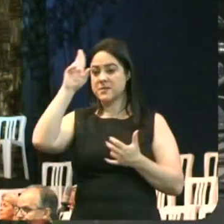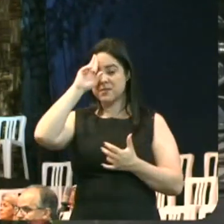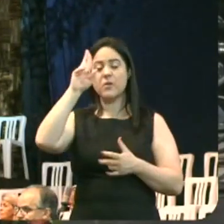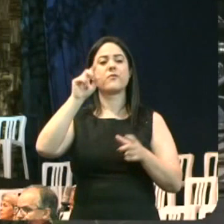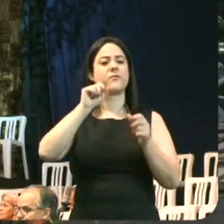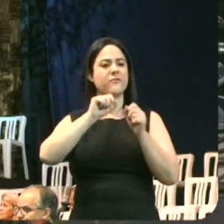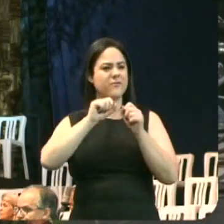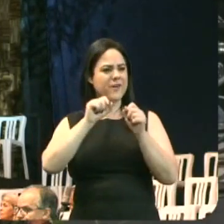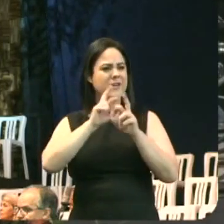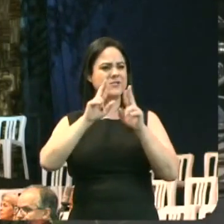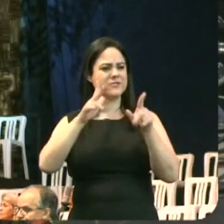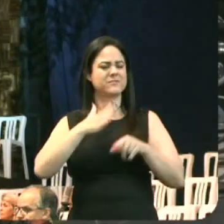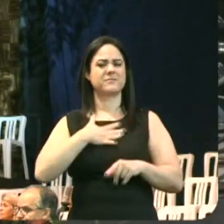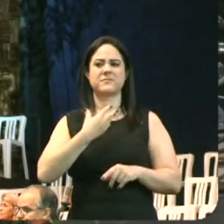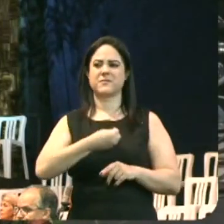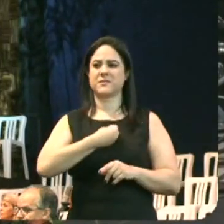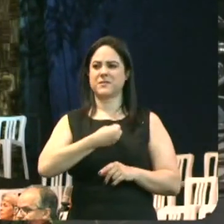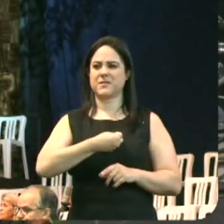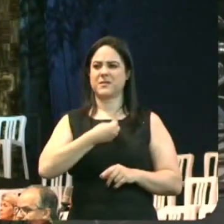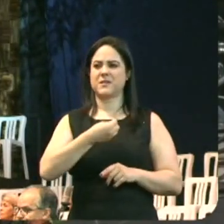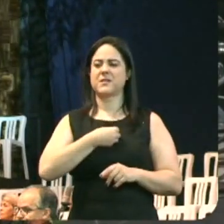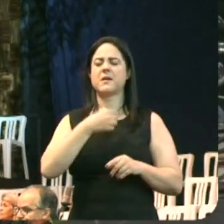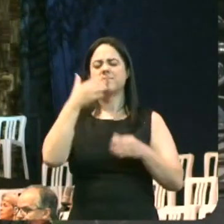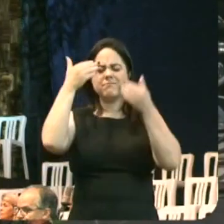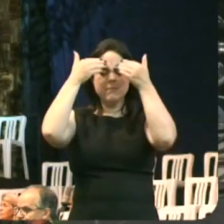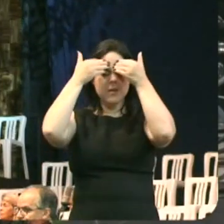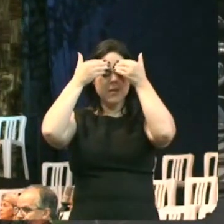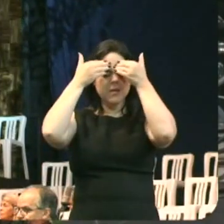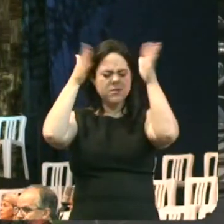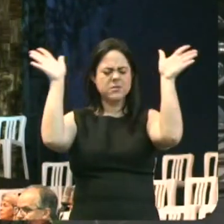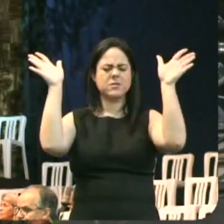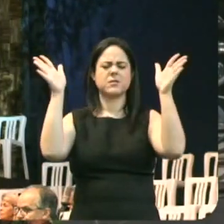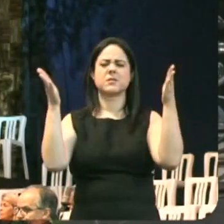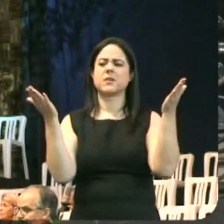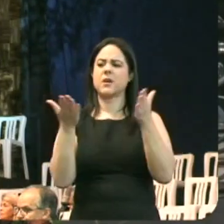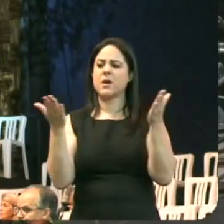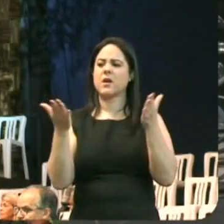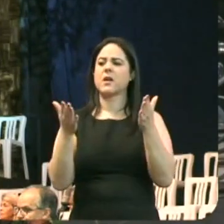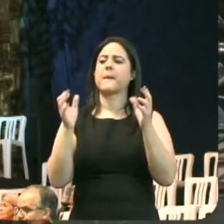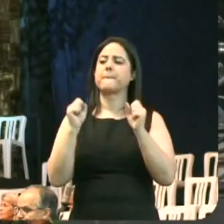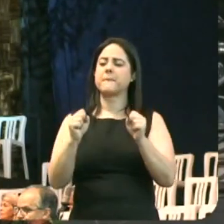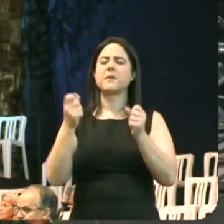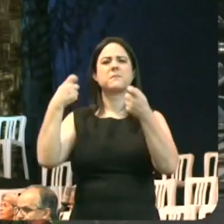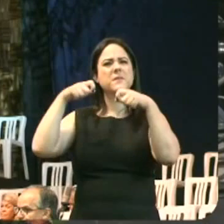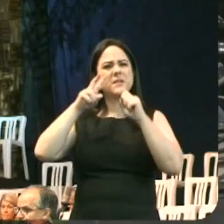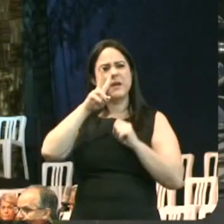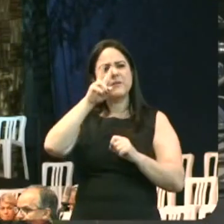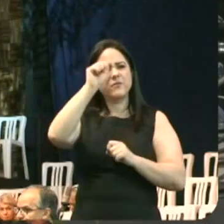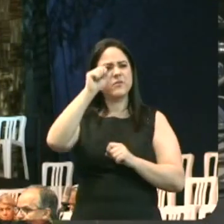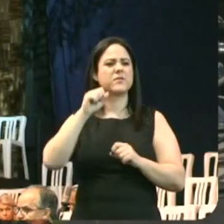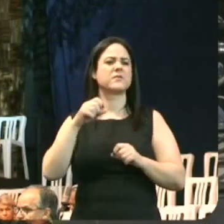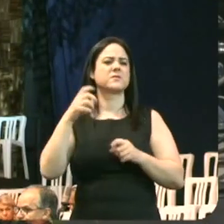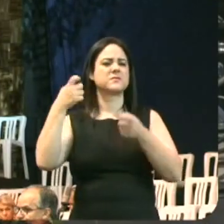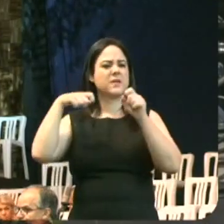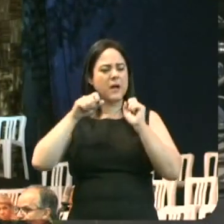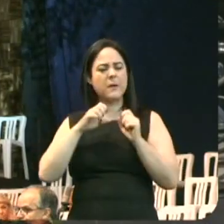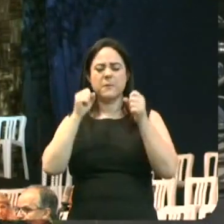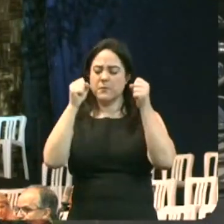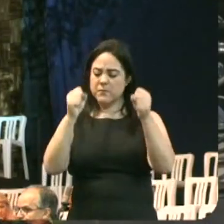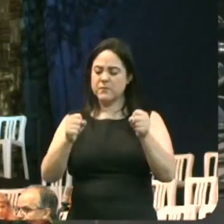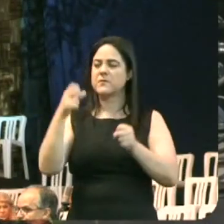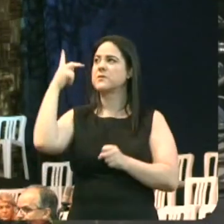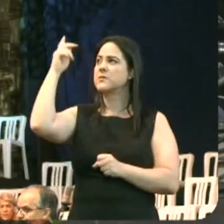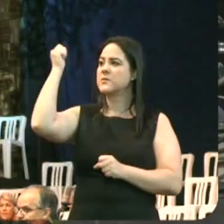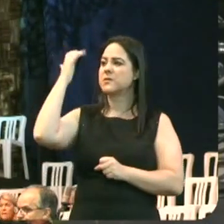faz diferença na minha vida, abre a minha mente, abre o meu entendimento, dá-me a tua força, dá-me o teu poder, dá-me a tua